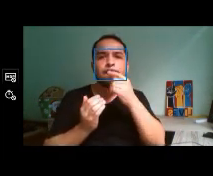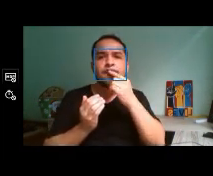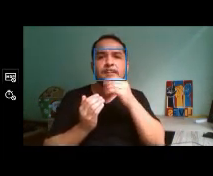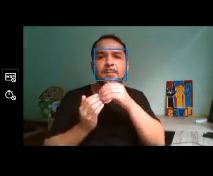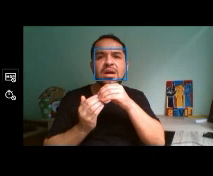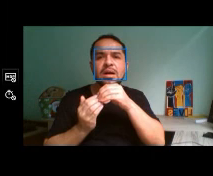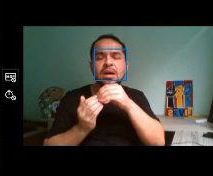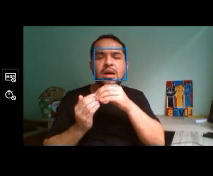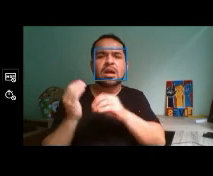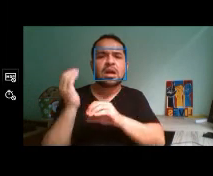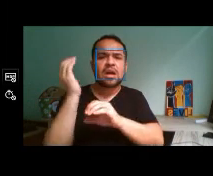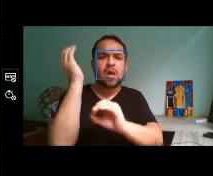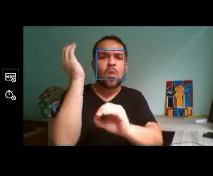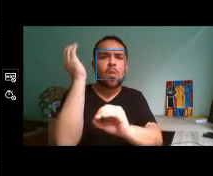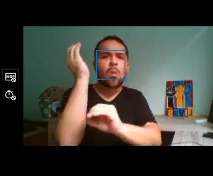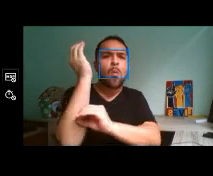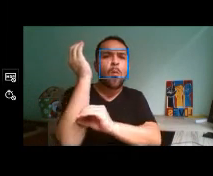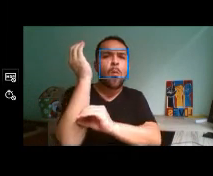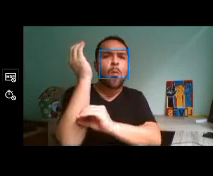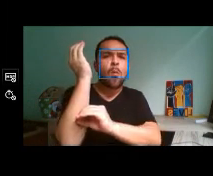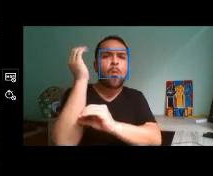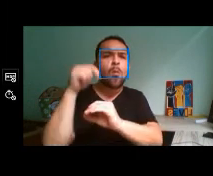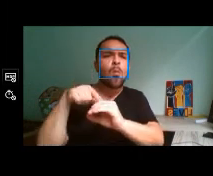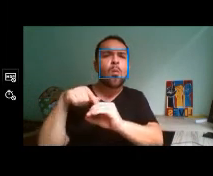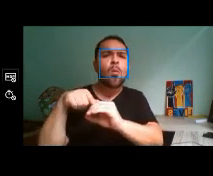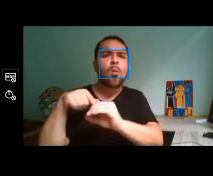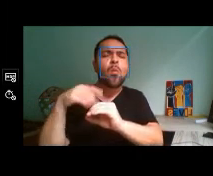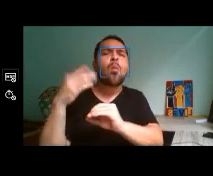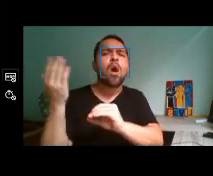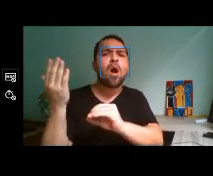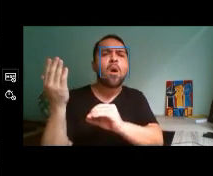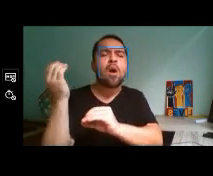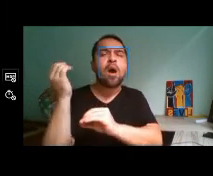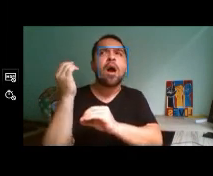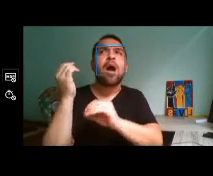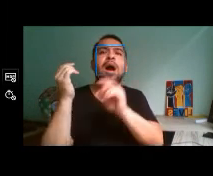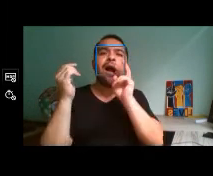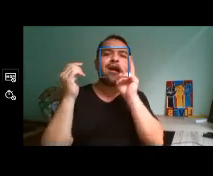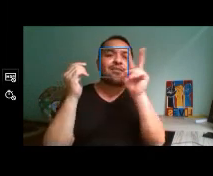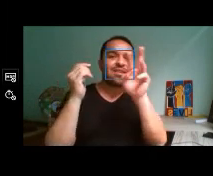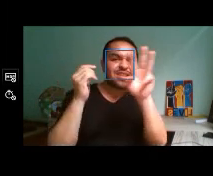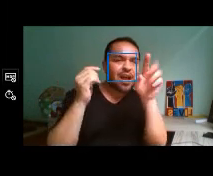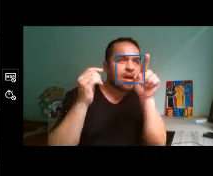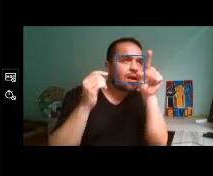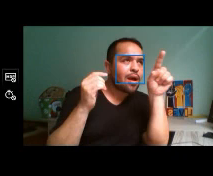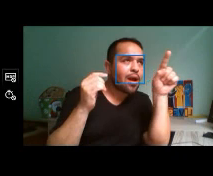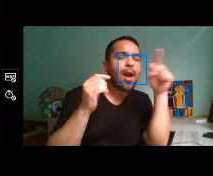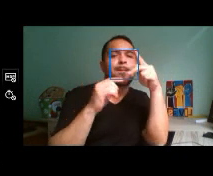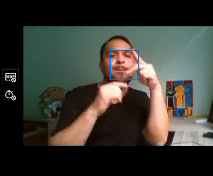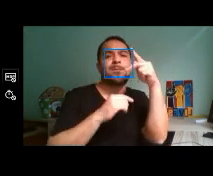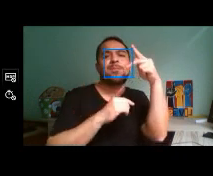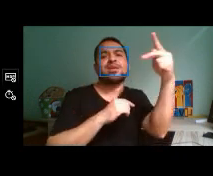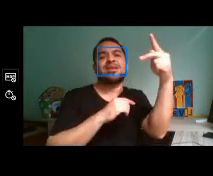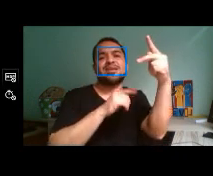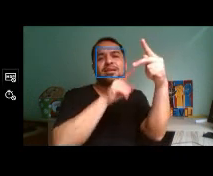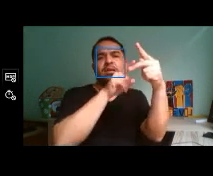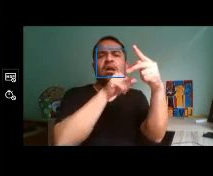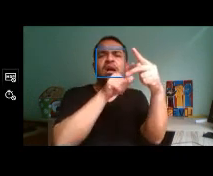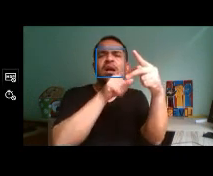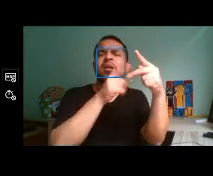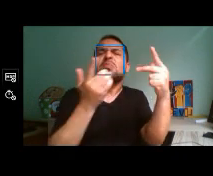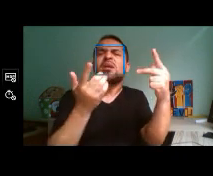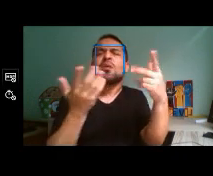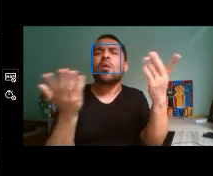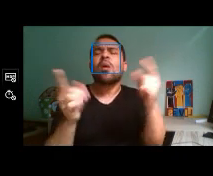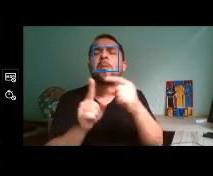oclusiva. Bilabial e desvozeada, qual é o símbolo para esse? Qual é o som